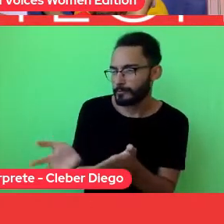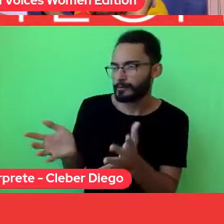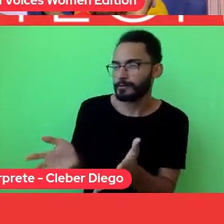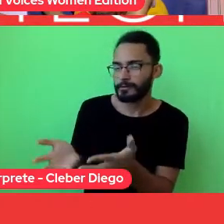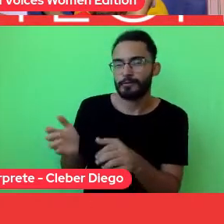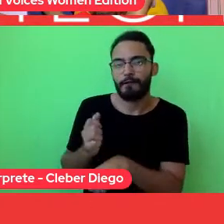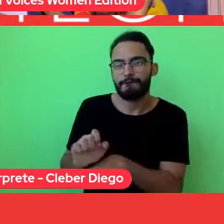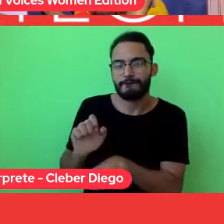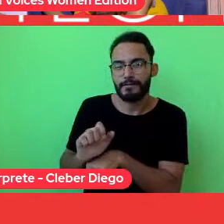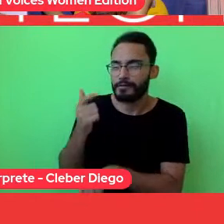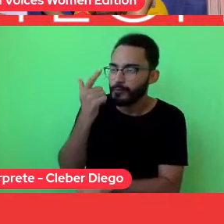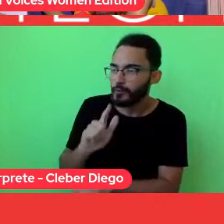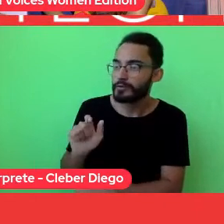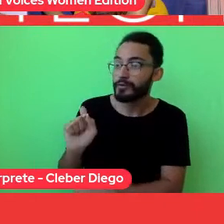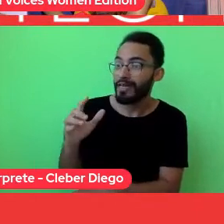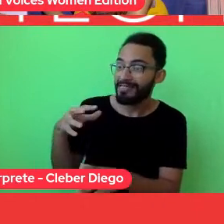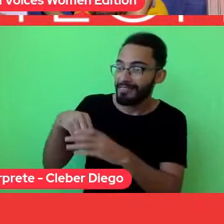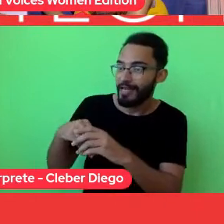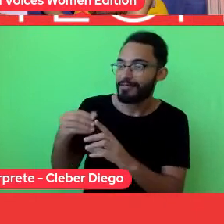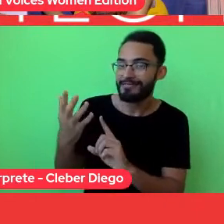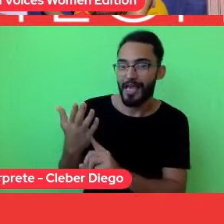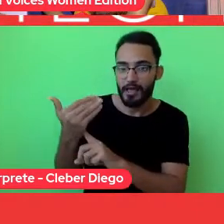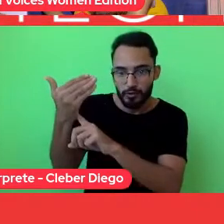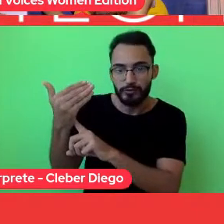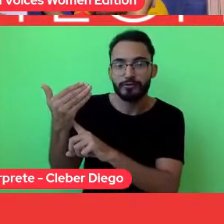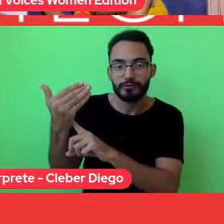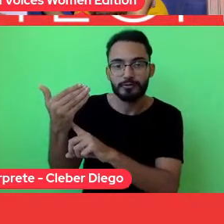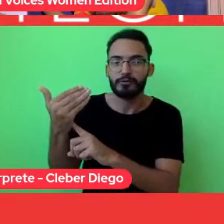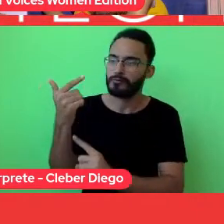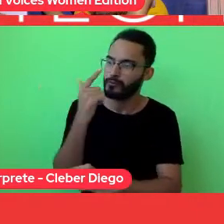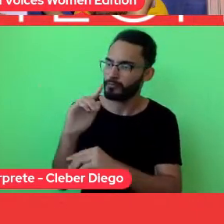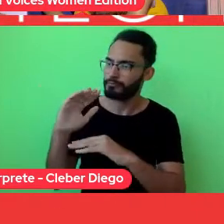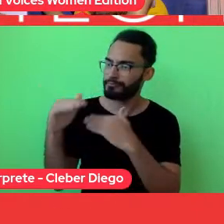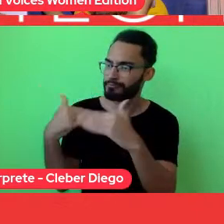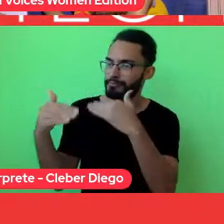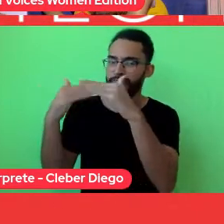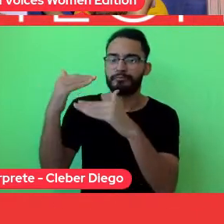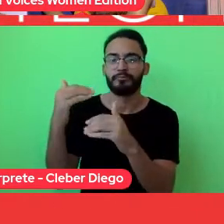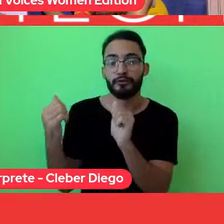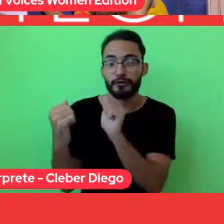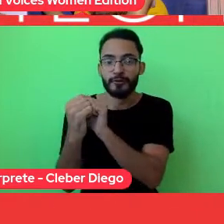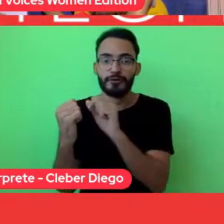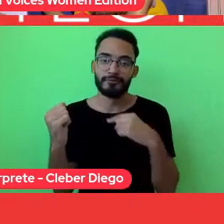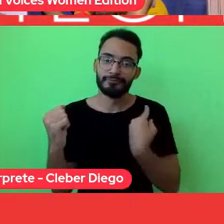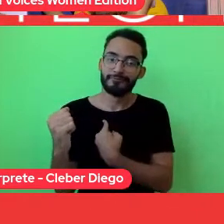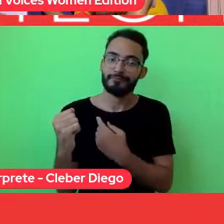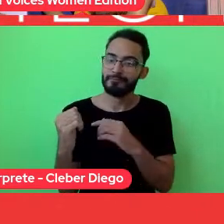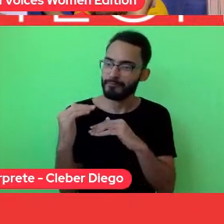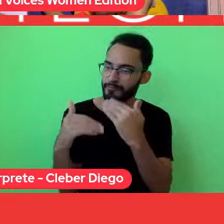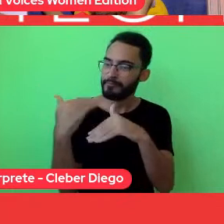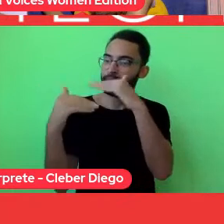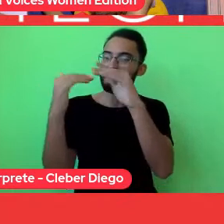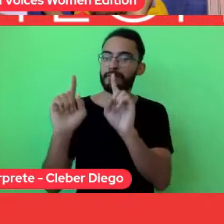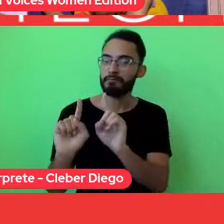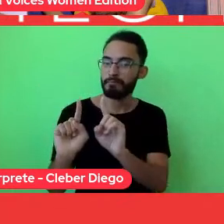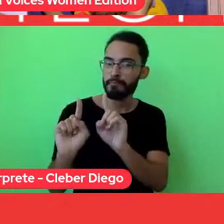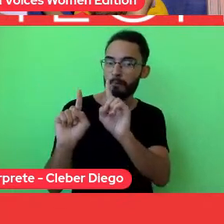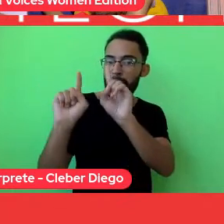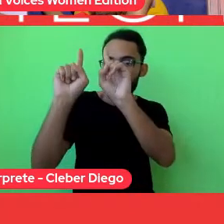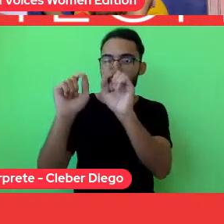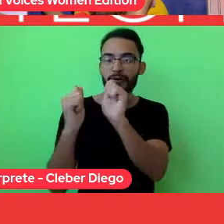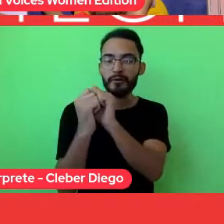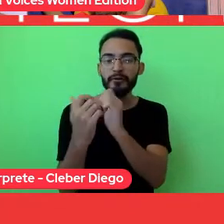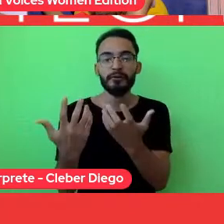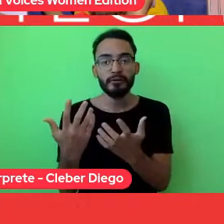incentivando para que elas, dentro da área de tecnologia também, evoluam e cresçam junto com a gente. E também fizemos